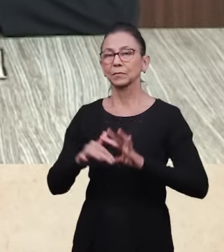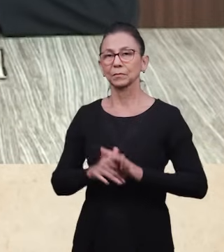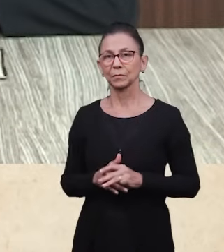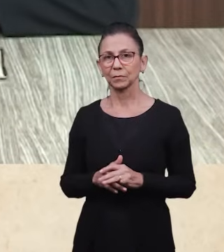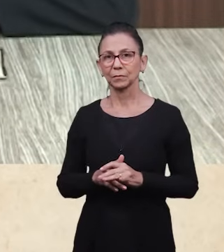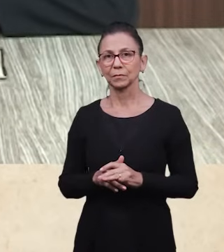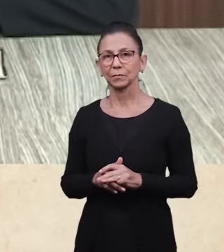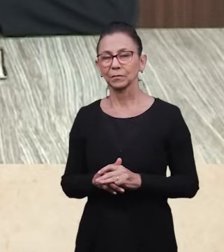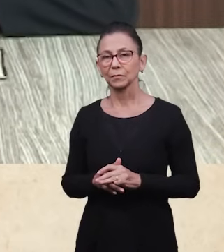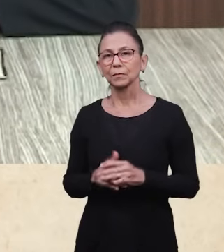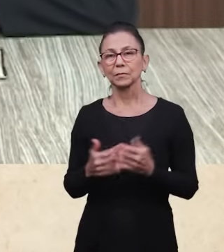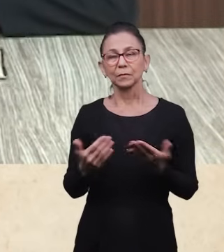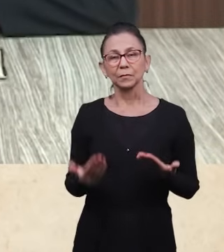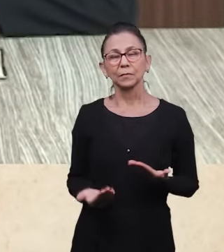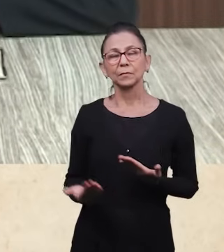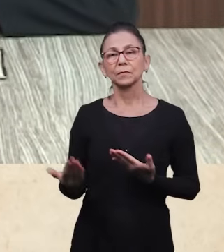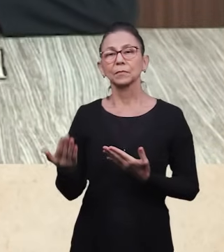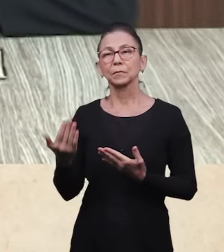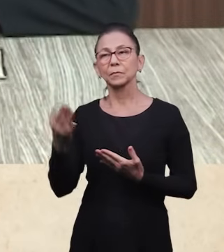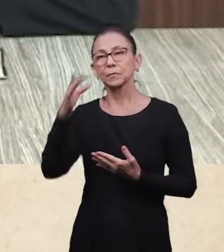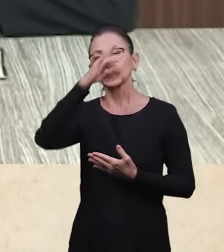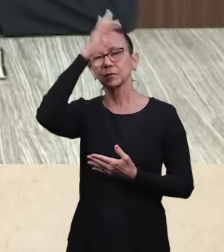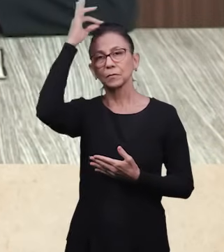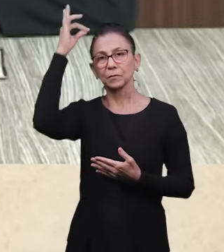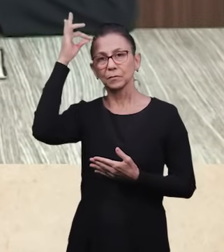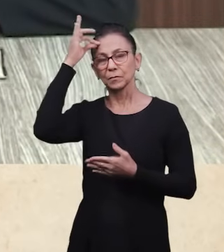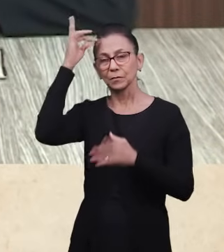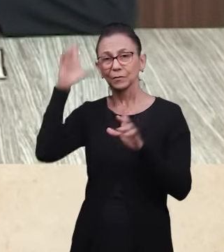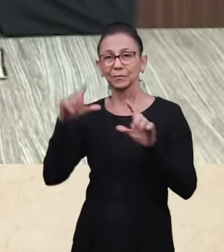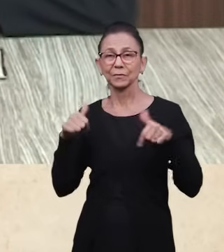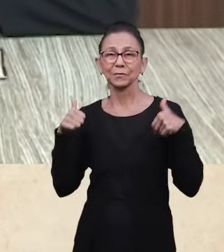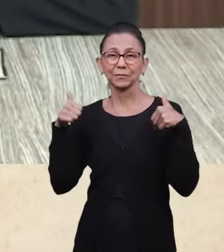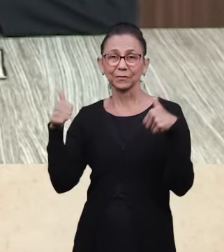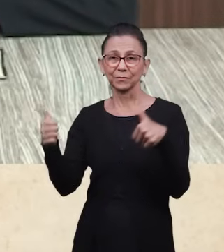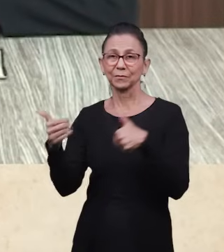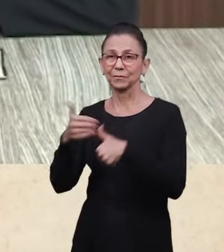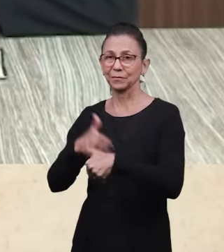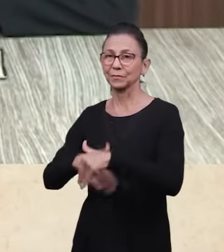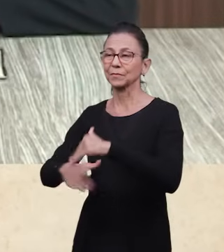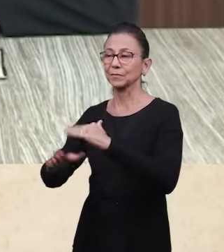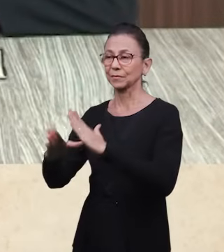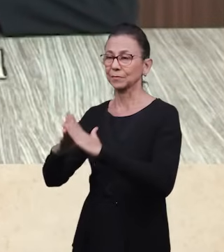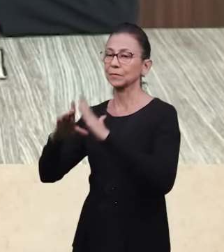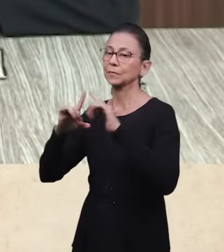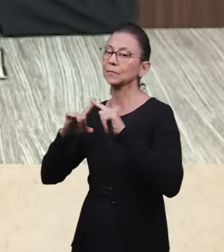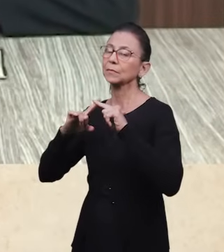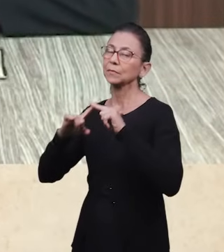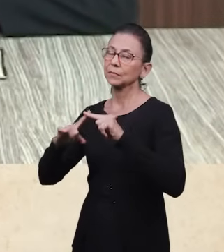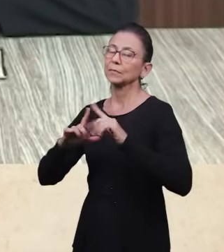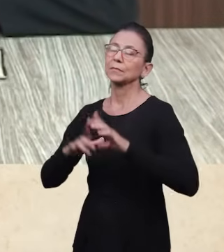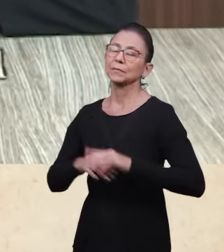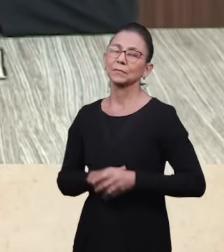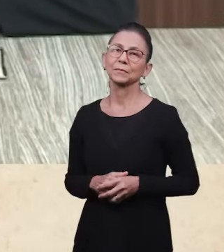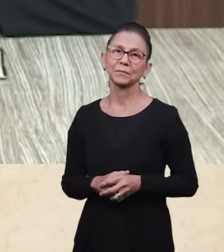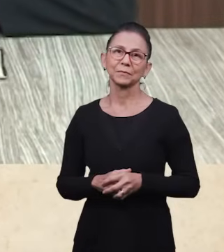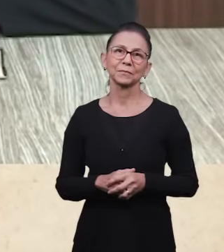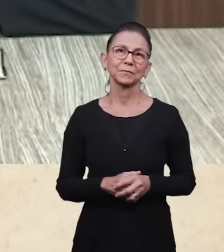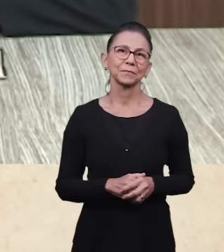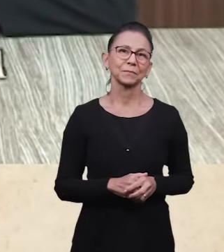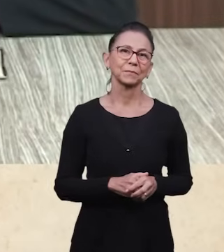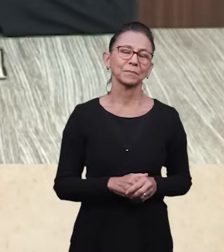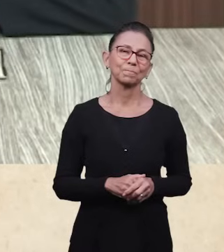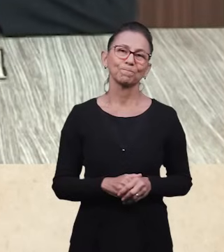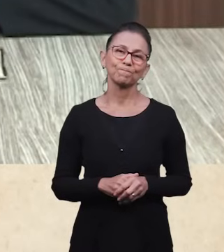para que ele expurgue do meio da igreja, né, para que ele rejeite todos os dias, ou melhor, para que você rejeite todos